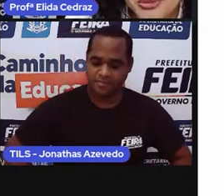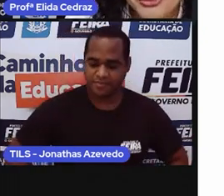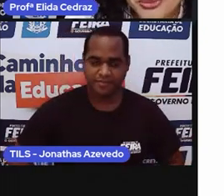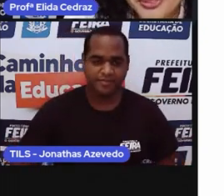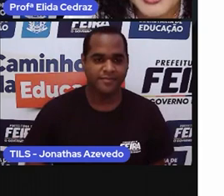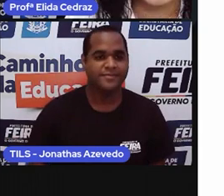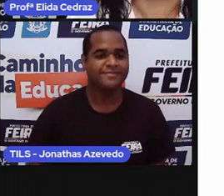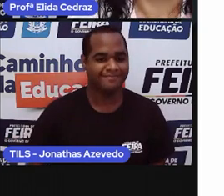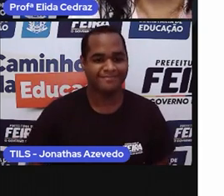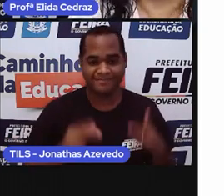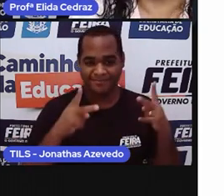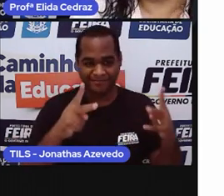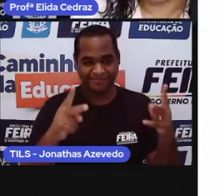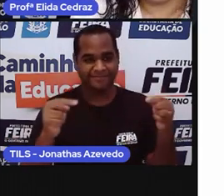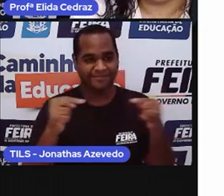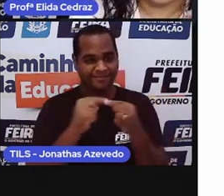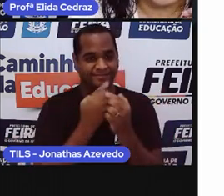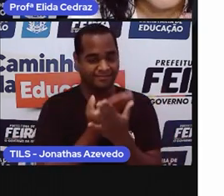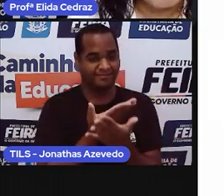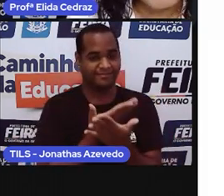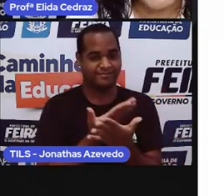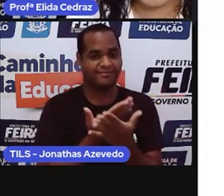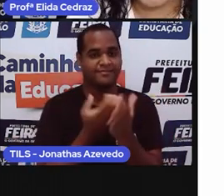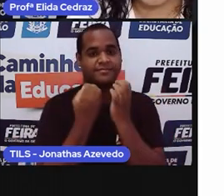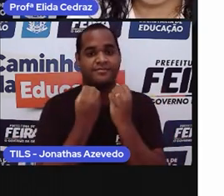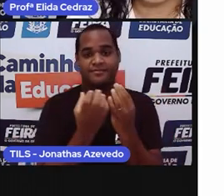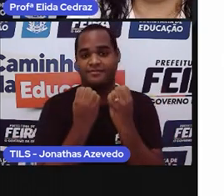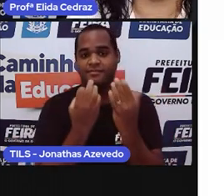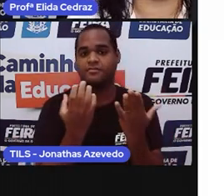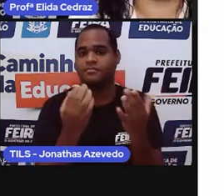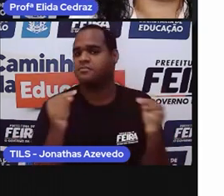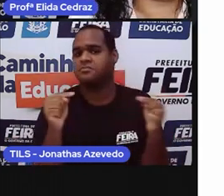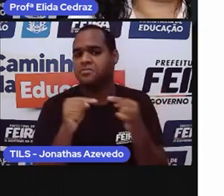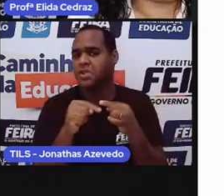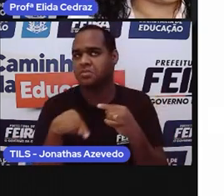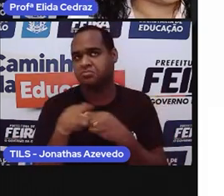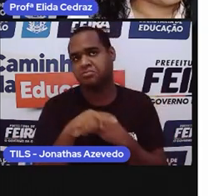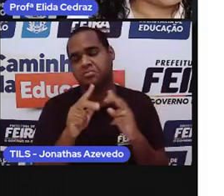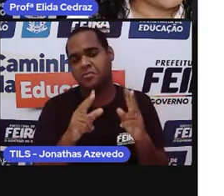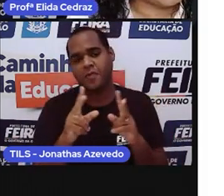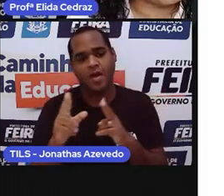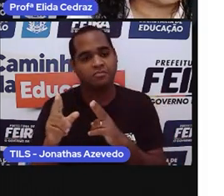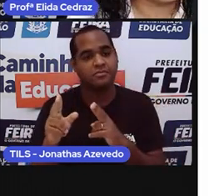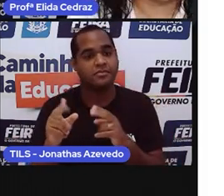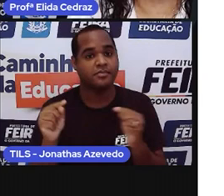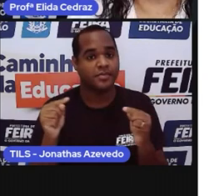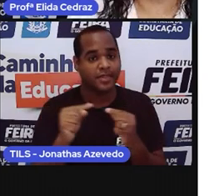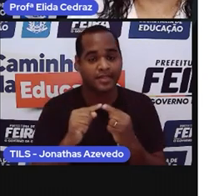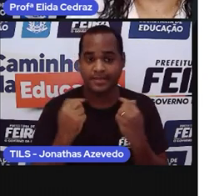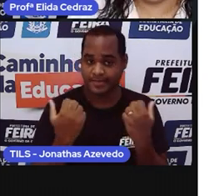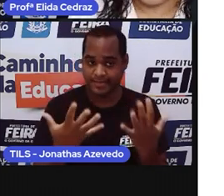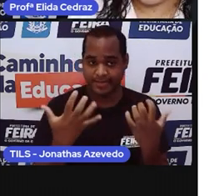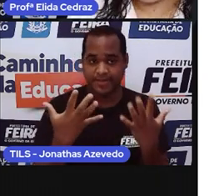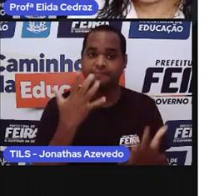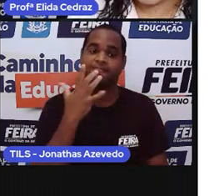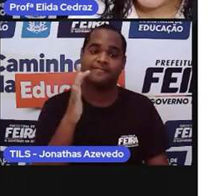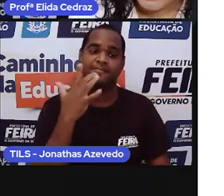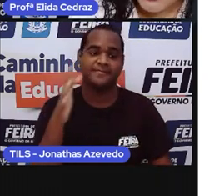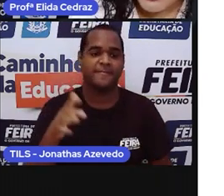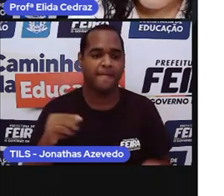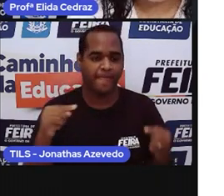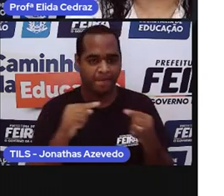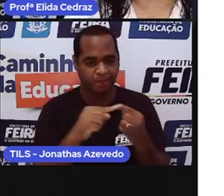continuar o estudo, né? Então, é a mesma coisa. Alecrim Dourado possui